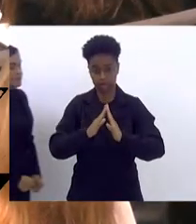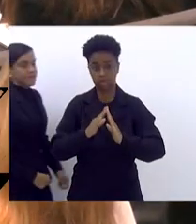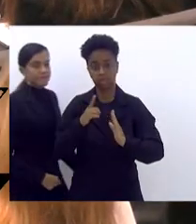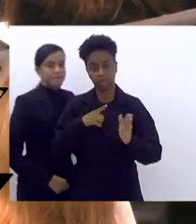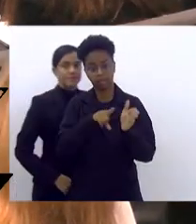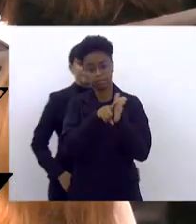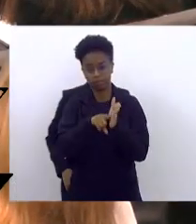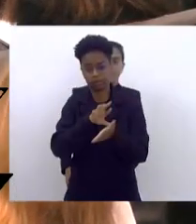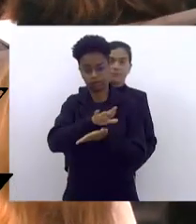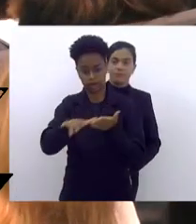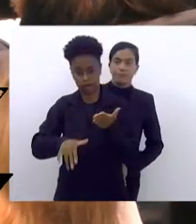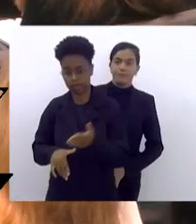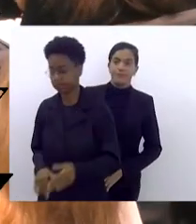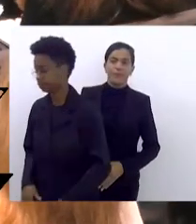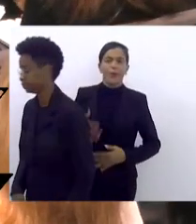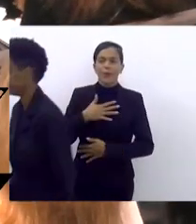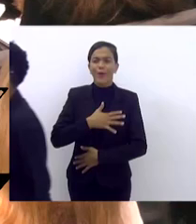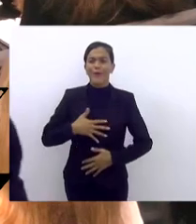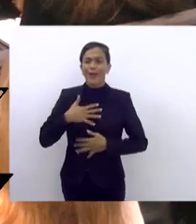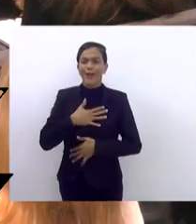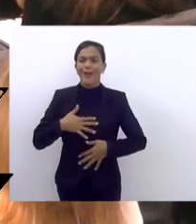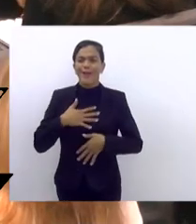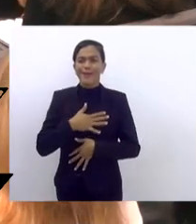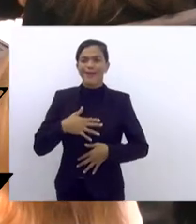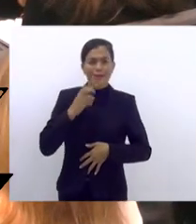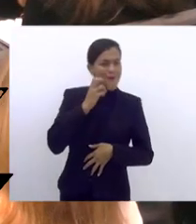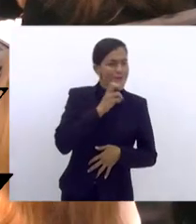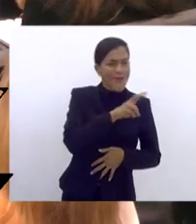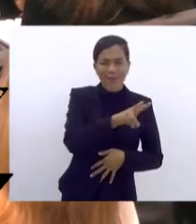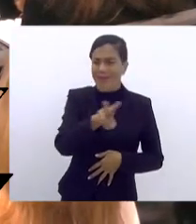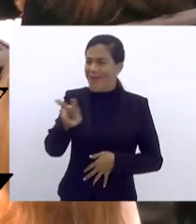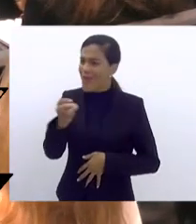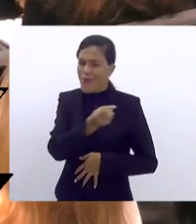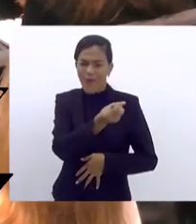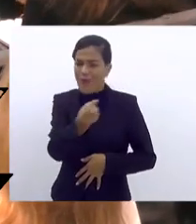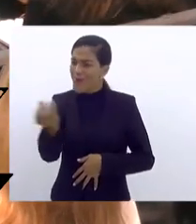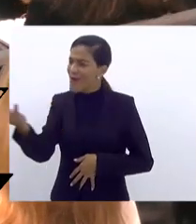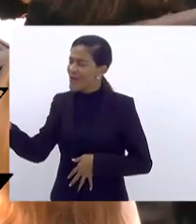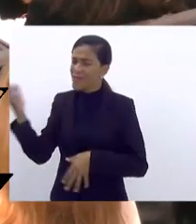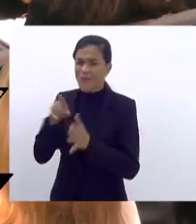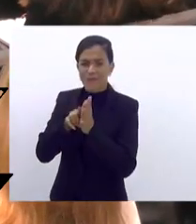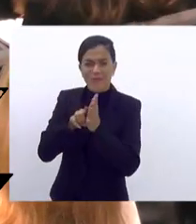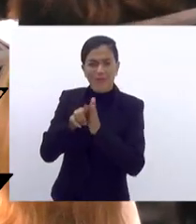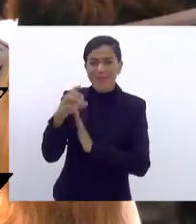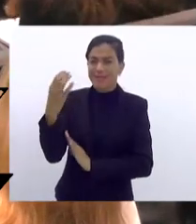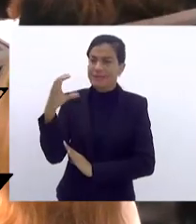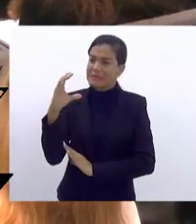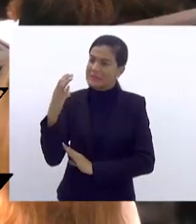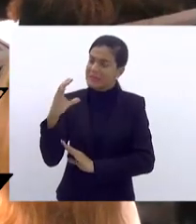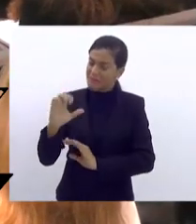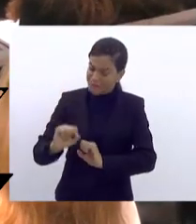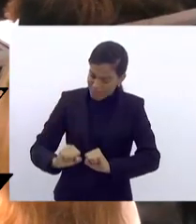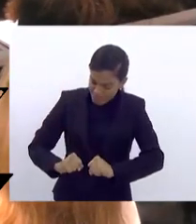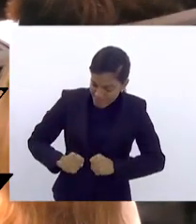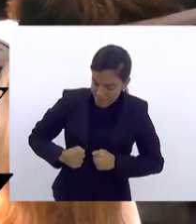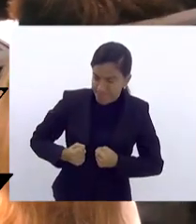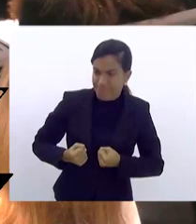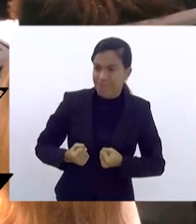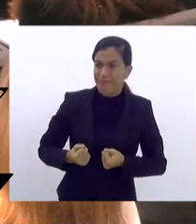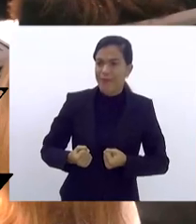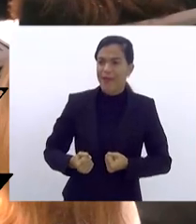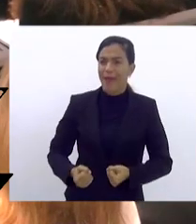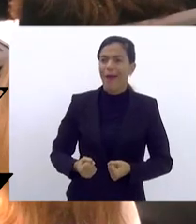fiquei muito feliz aqui de ver o número de pesquisadores aí empenhados que sempre estiveram empenhados em nos trazer